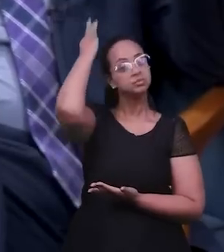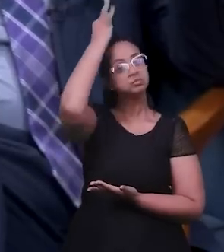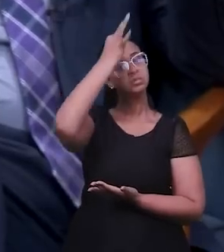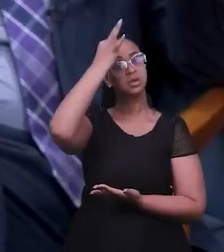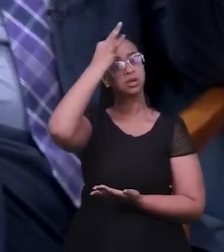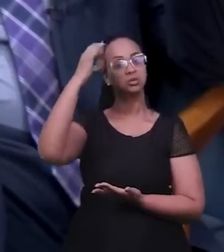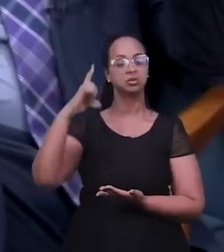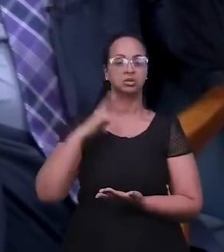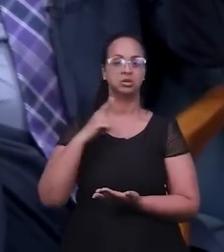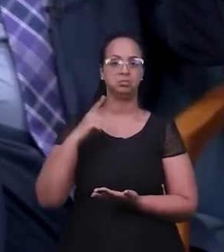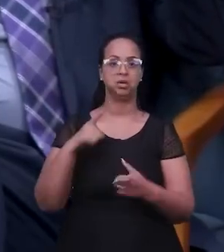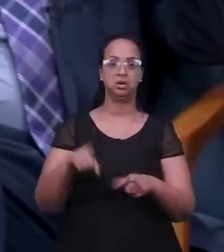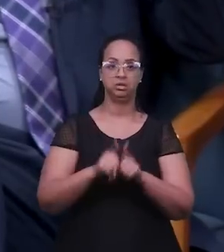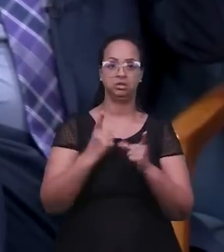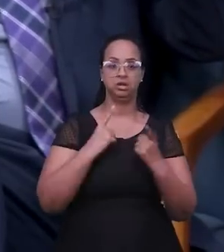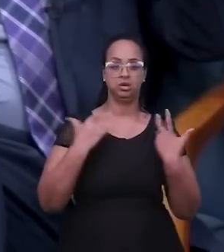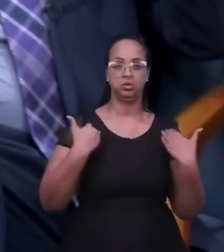e corpo.